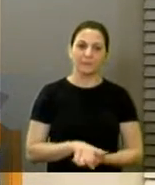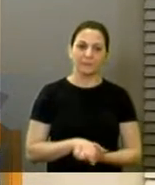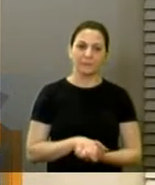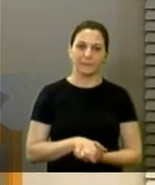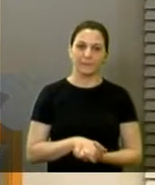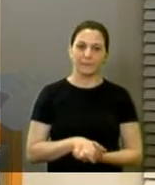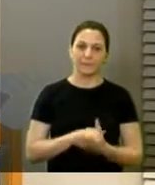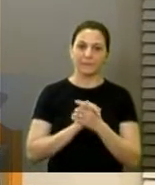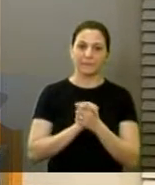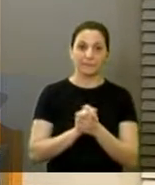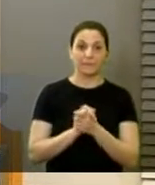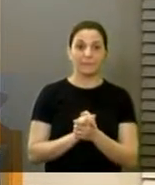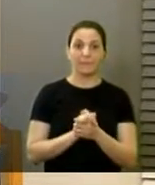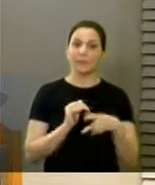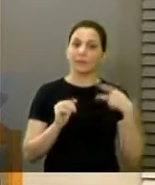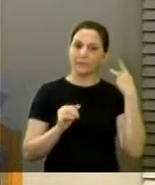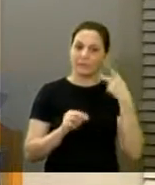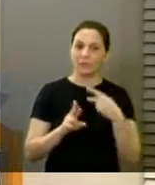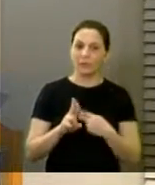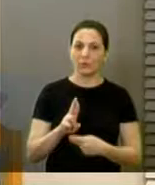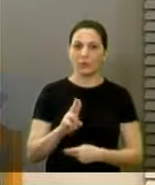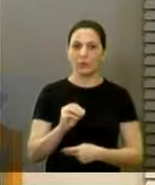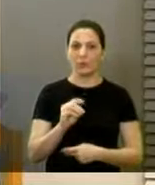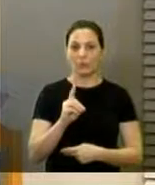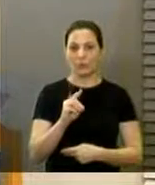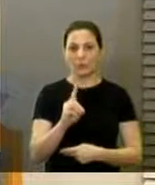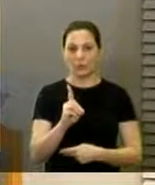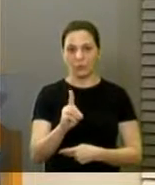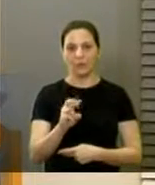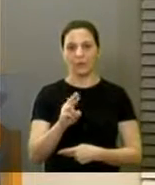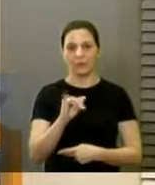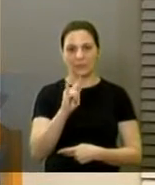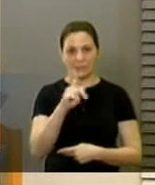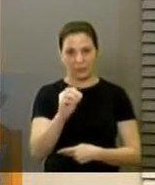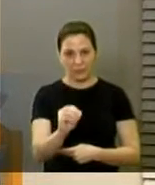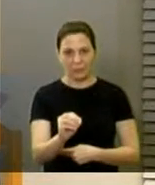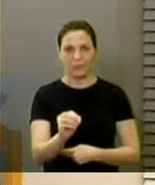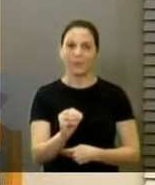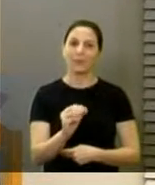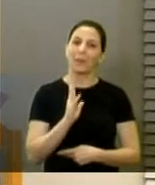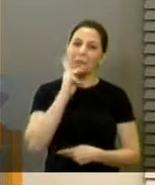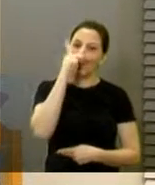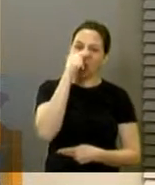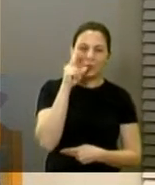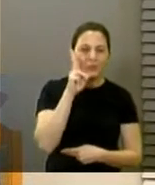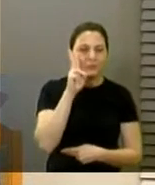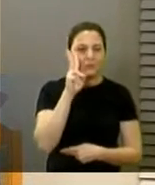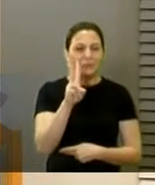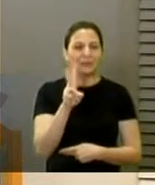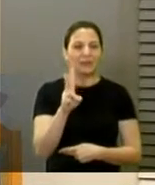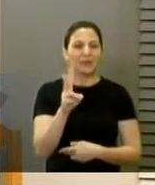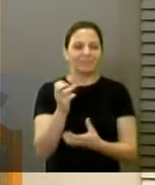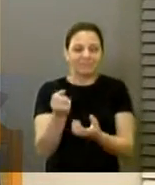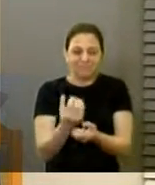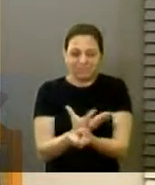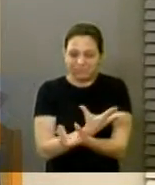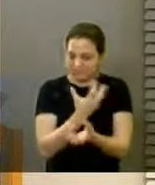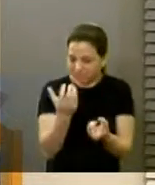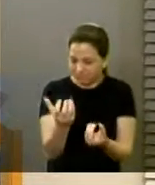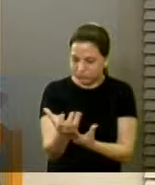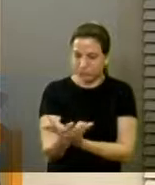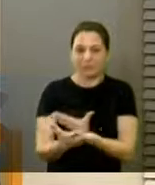parabenizar o vereador rodrigo buchinha e é bonito a gente vê um xixi aqui vibrando com o nascimento do